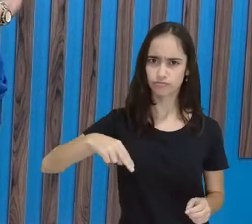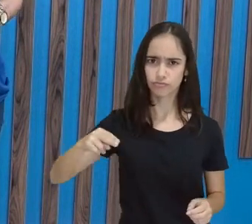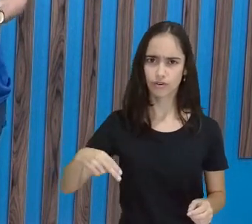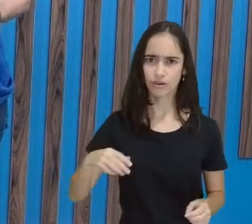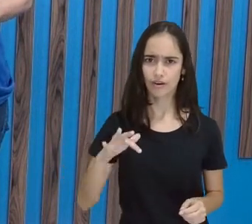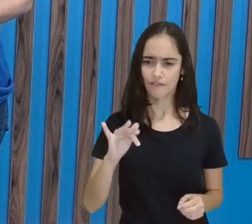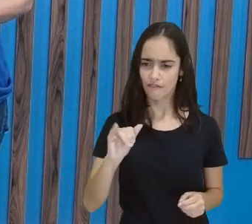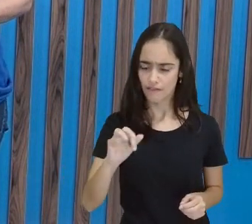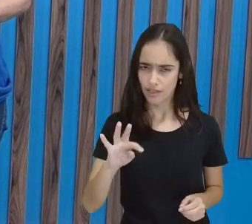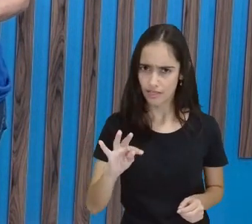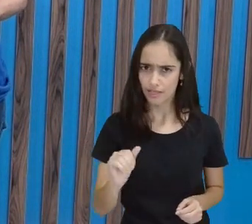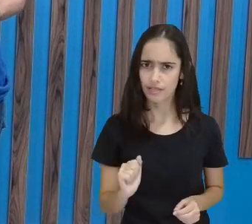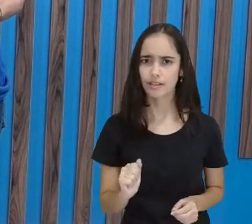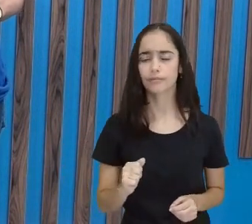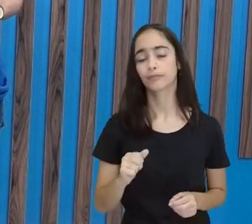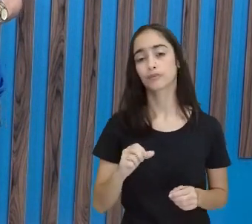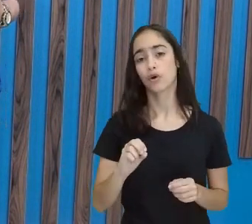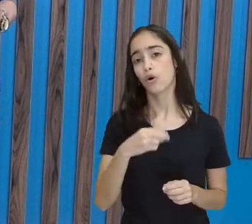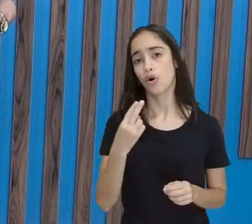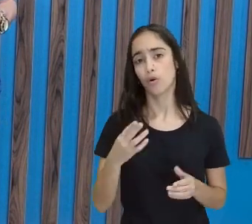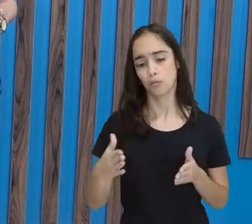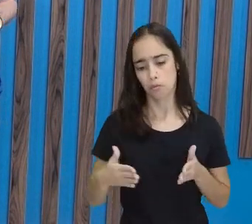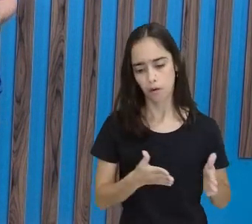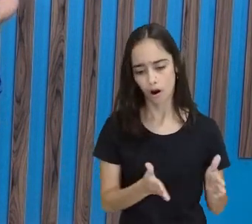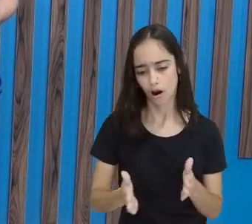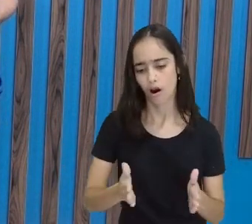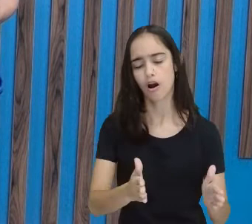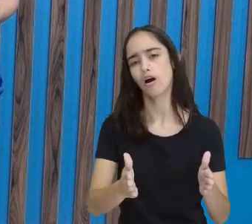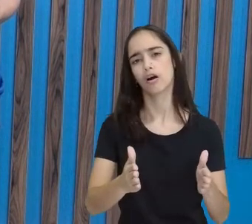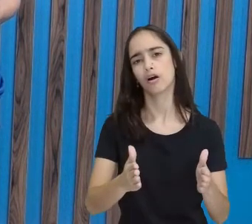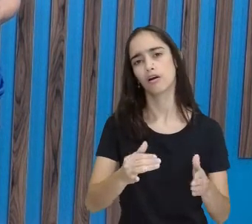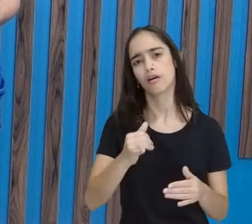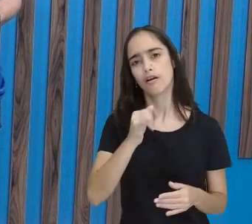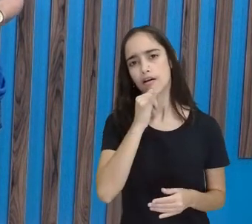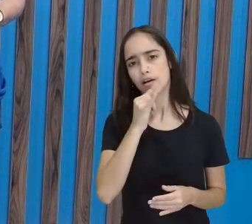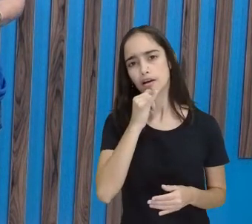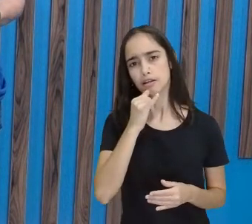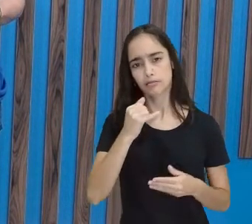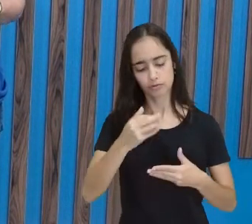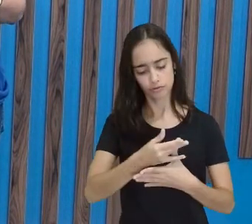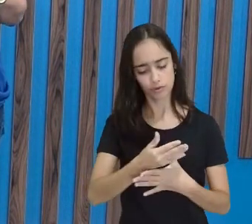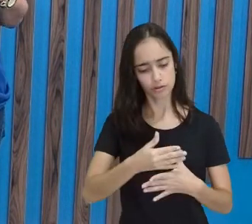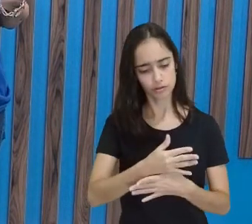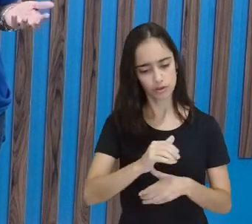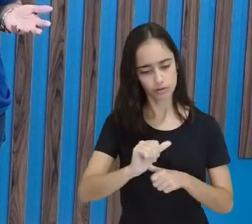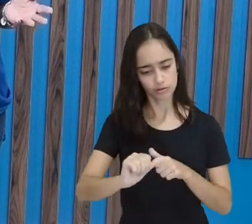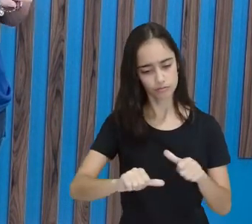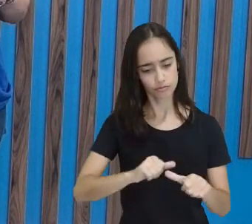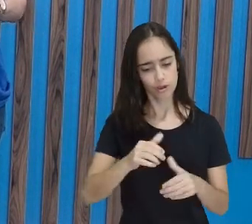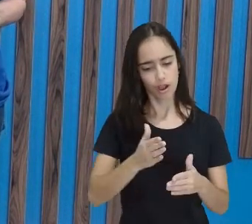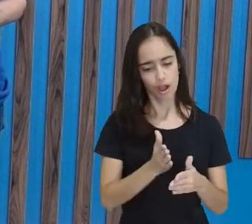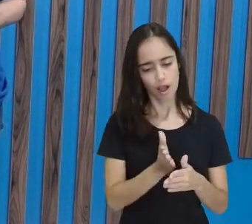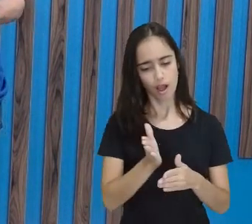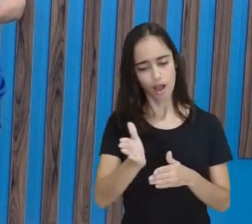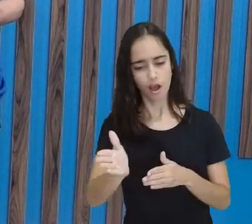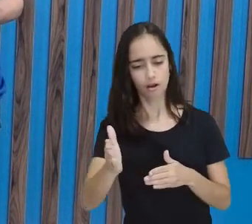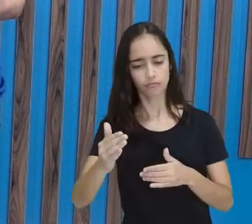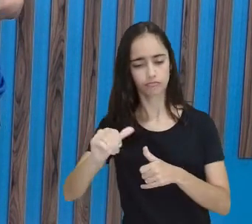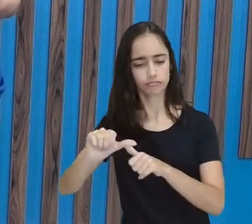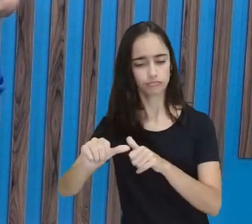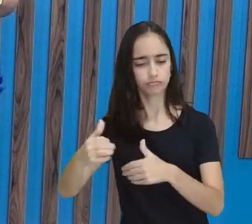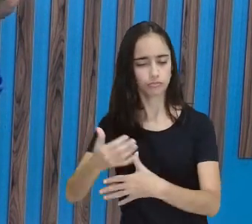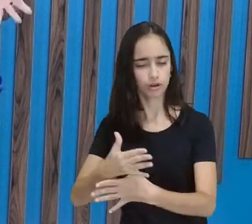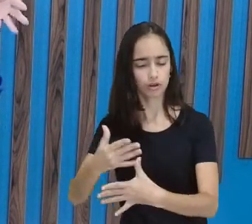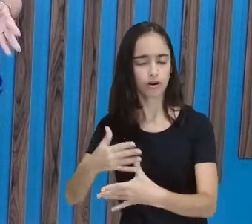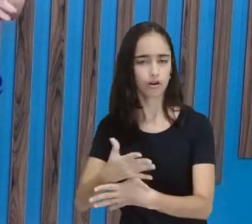percursos, tipo sair de uma cidade aí a outra, né? Então, quando a gente trata de comprimento, nós temos também